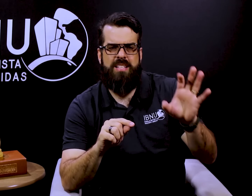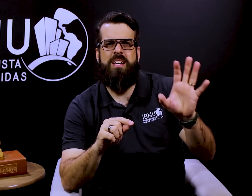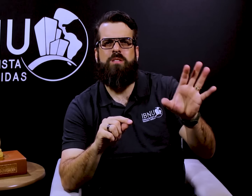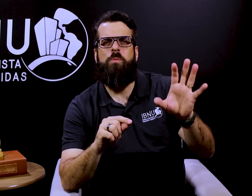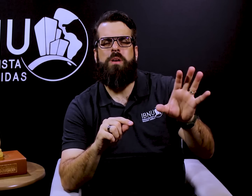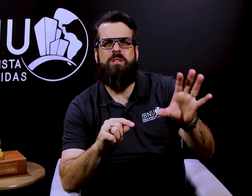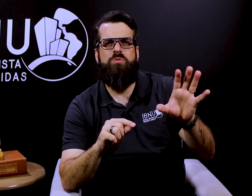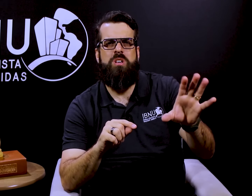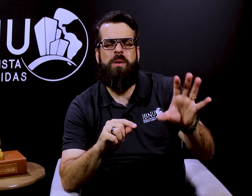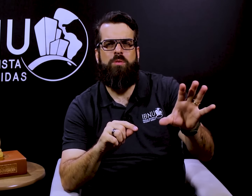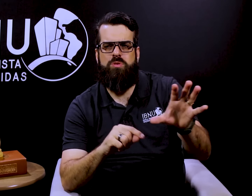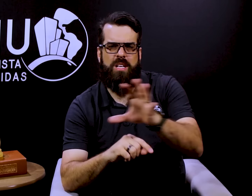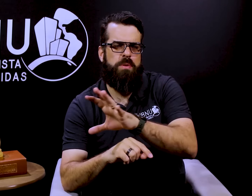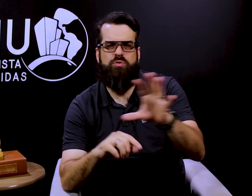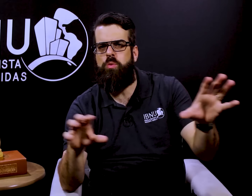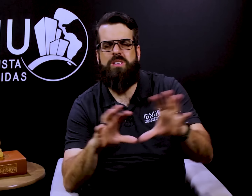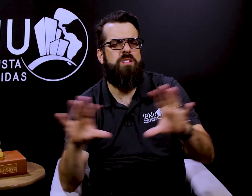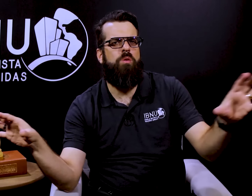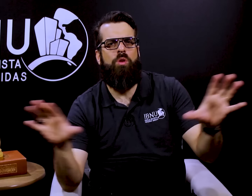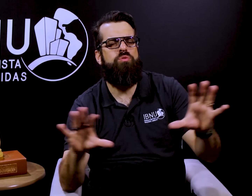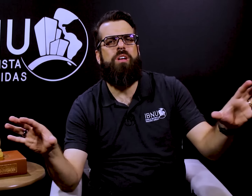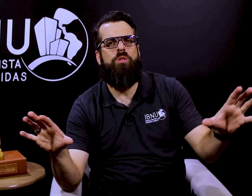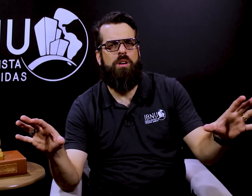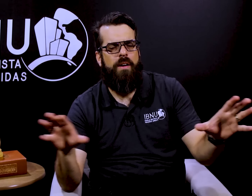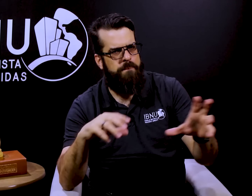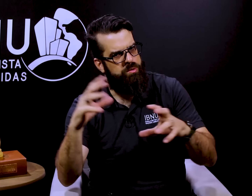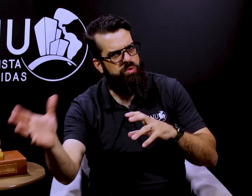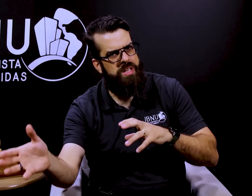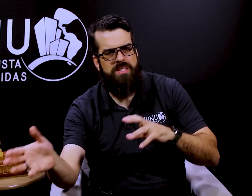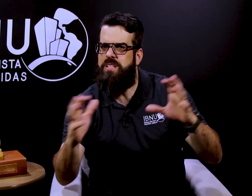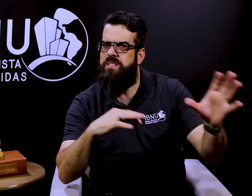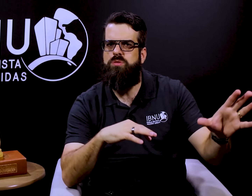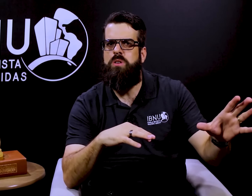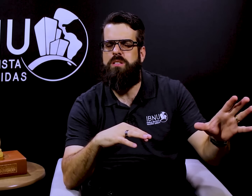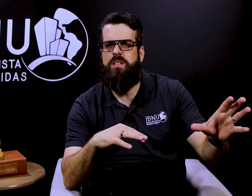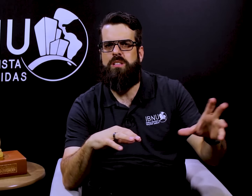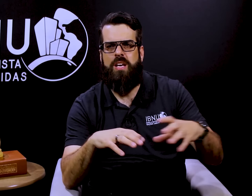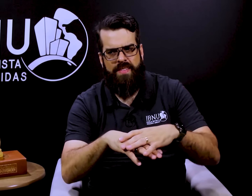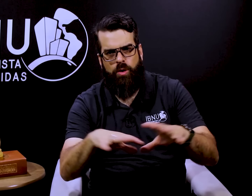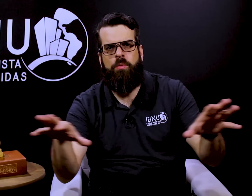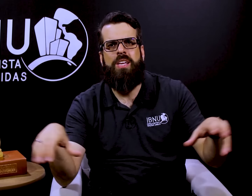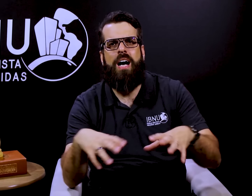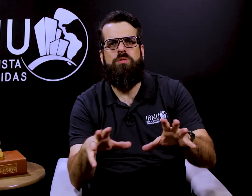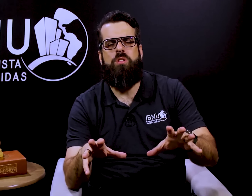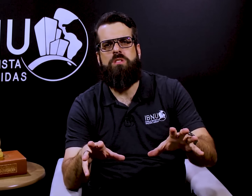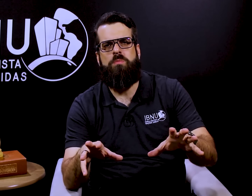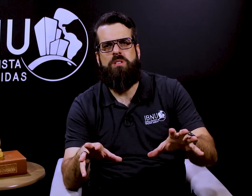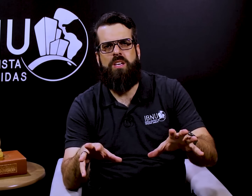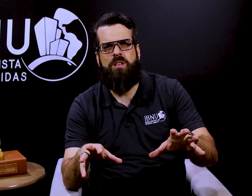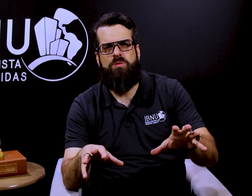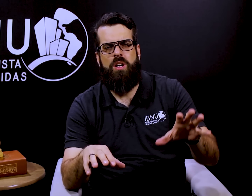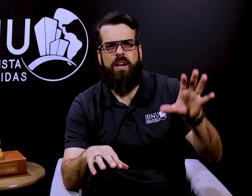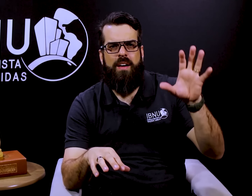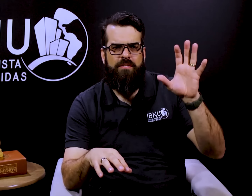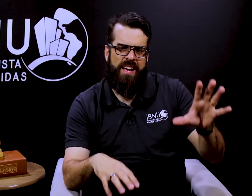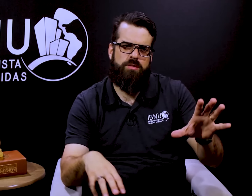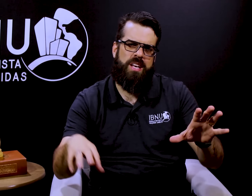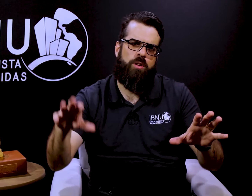receber, essa recompensa dos irmãos, das pessoas que estão ao nosso redor, pessoas conhecidas e desconhecidas, da comunidade onde nós estamos